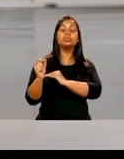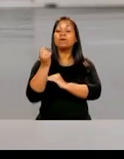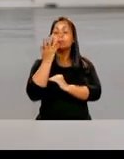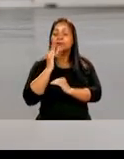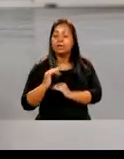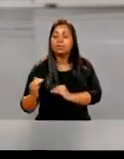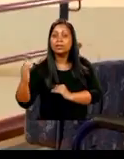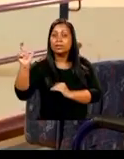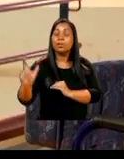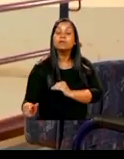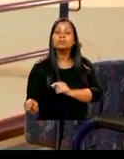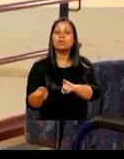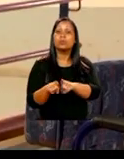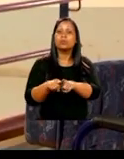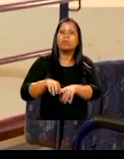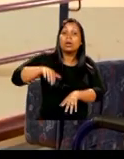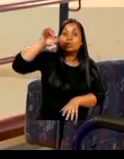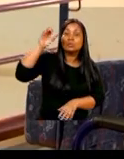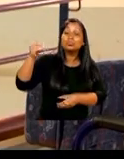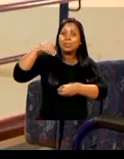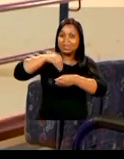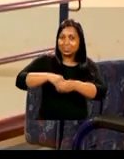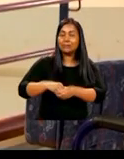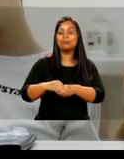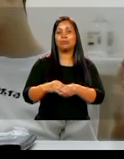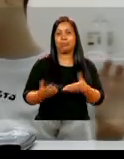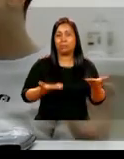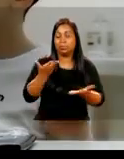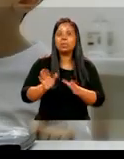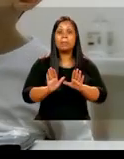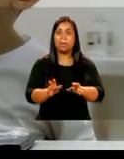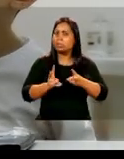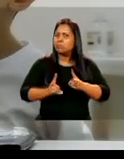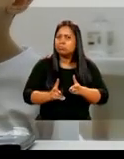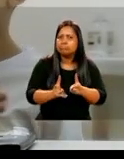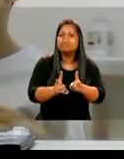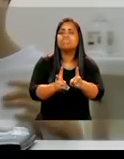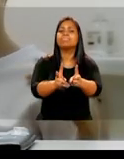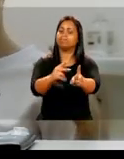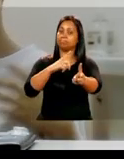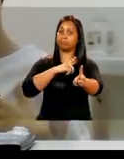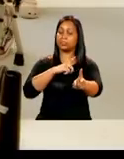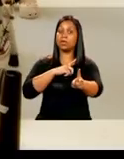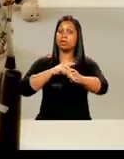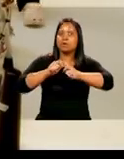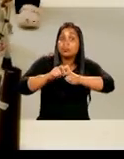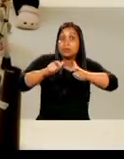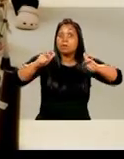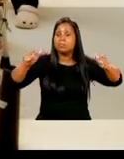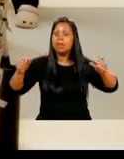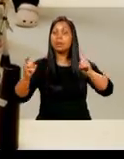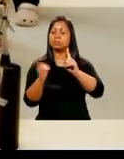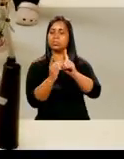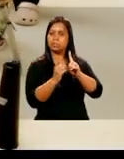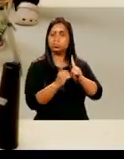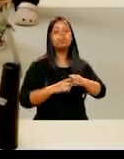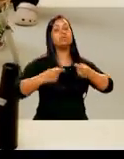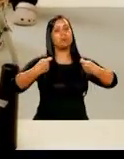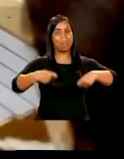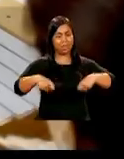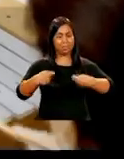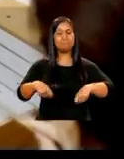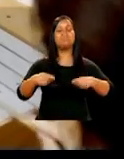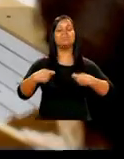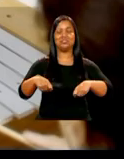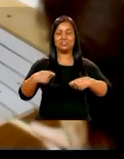própria criança ou do adulto dentro da terapia. Mas para manter tudo isso funcionando e ampliar os atendimentos, é